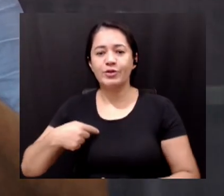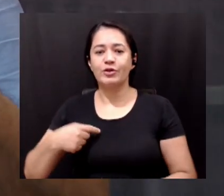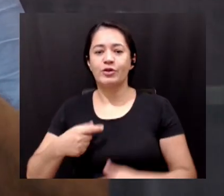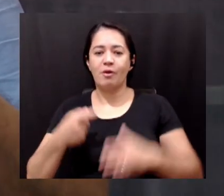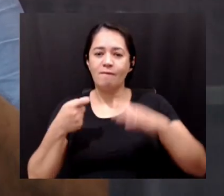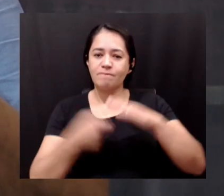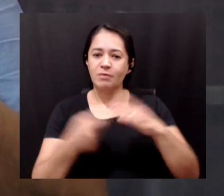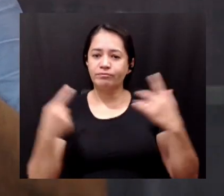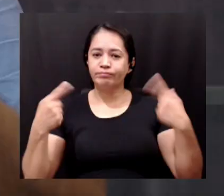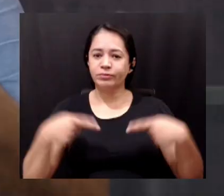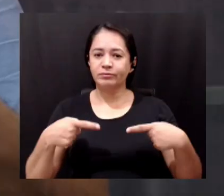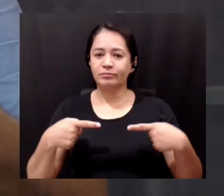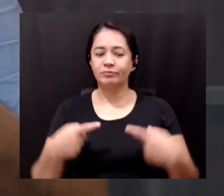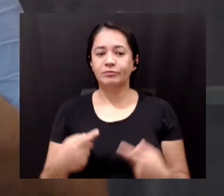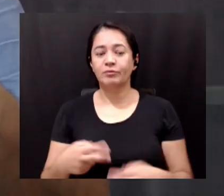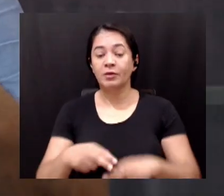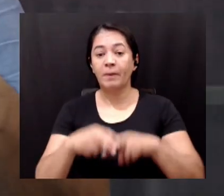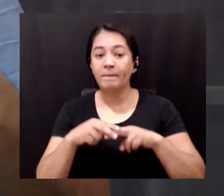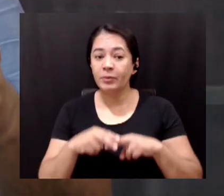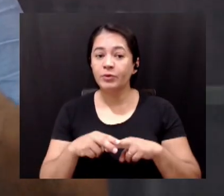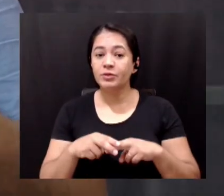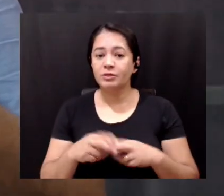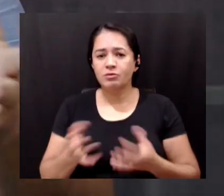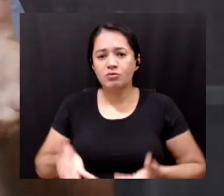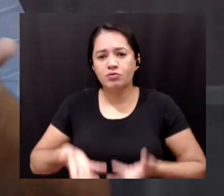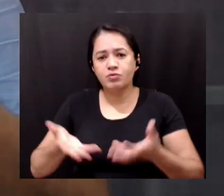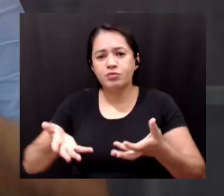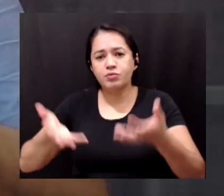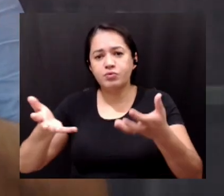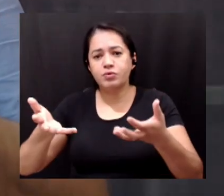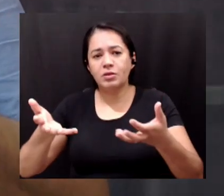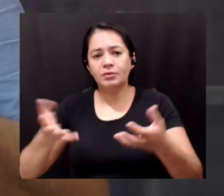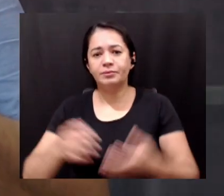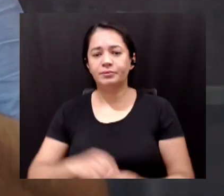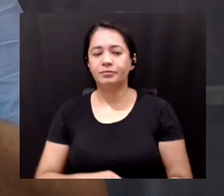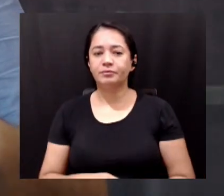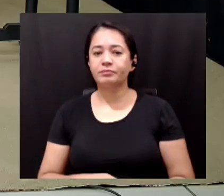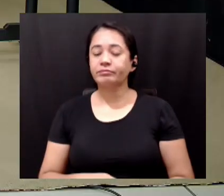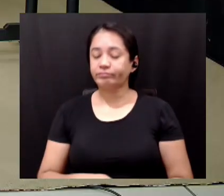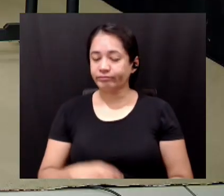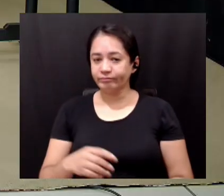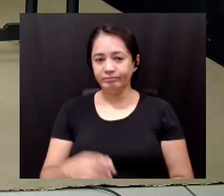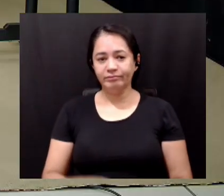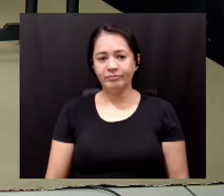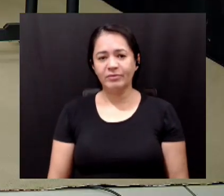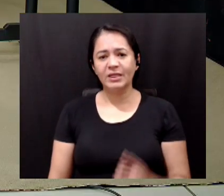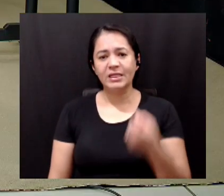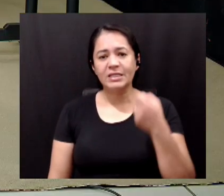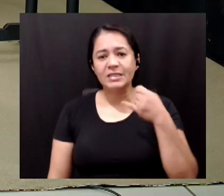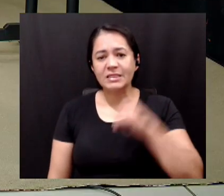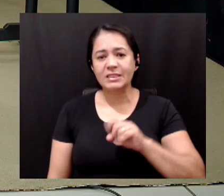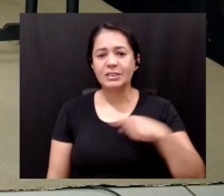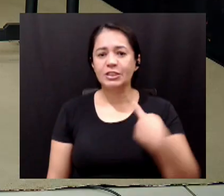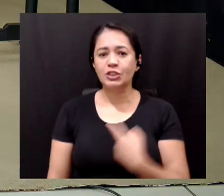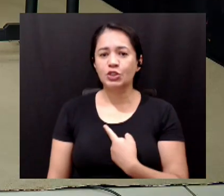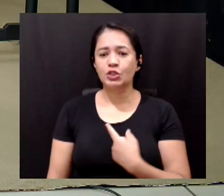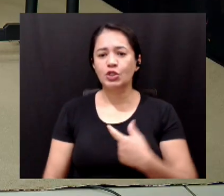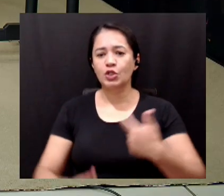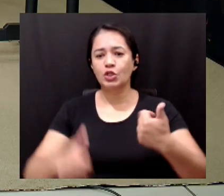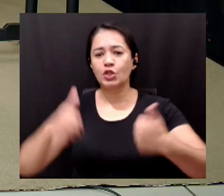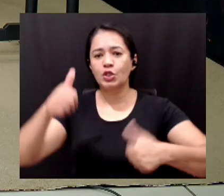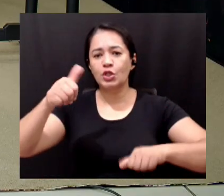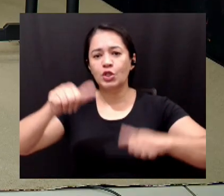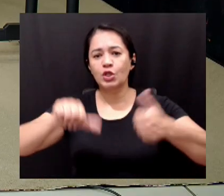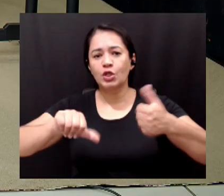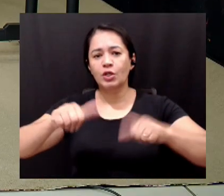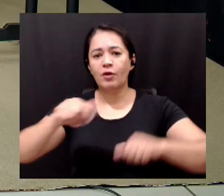muito uma incentivação, né, presente. E se a gente parar para analisar também, na lógica, você vai fazer uma